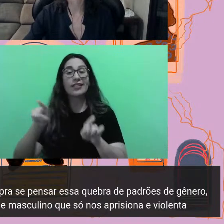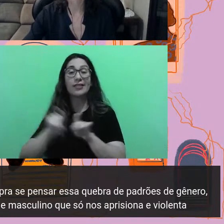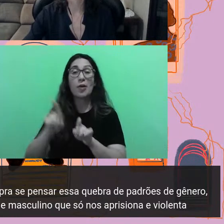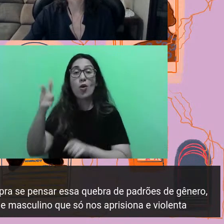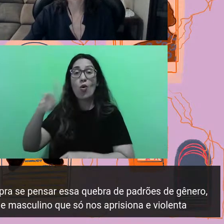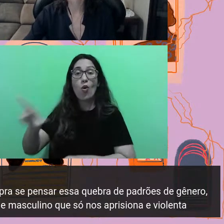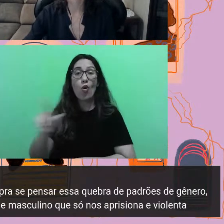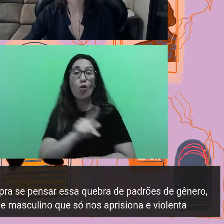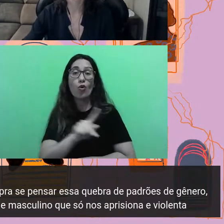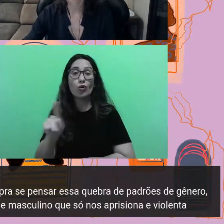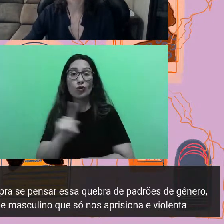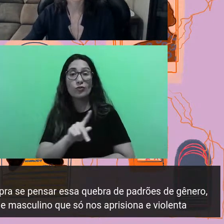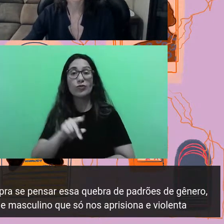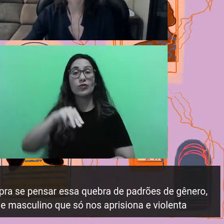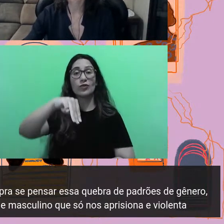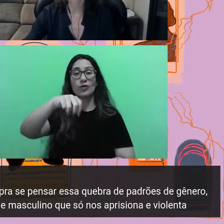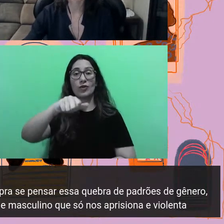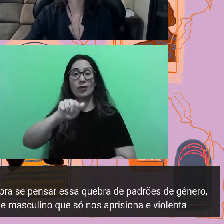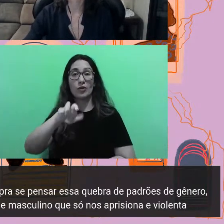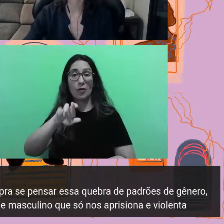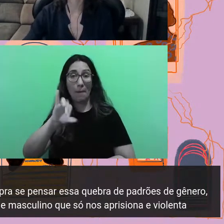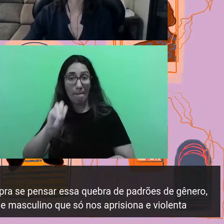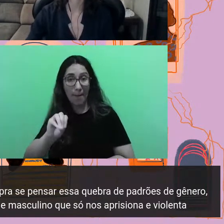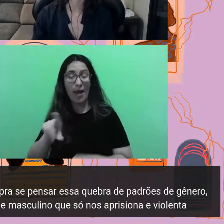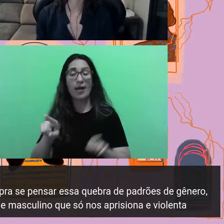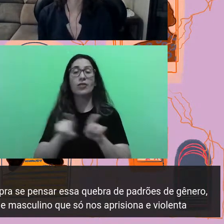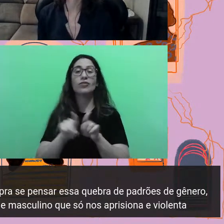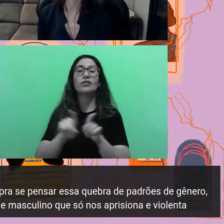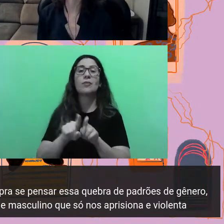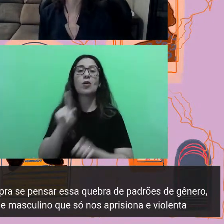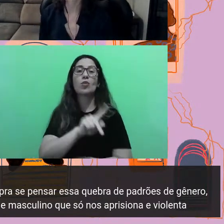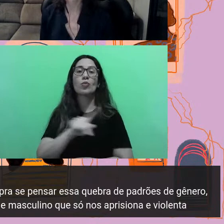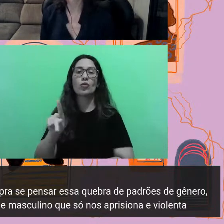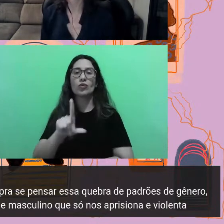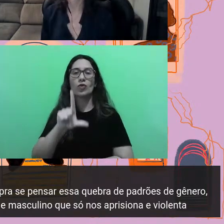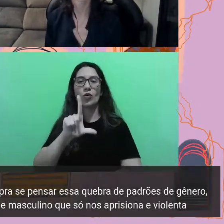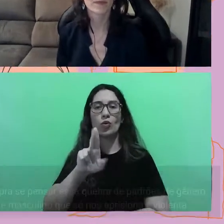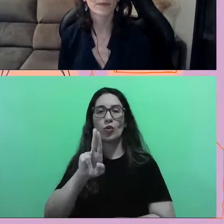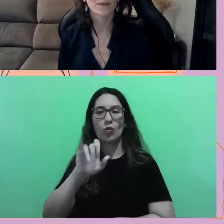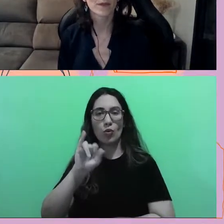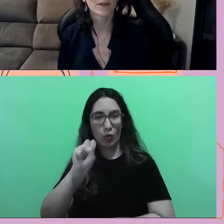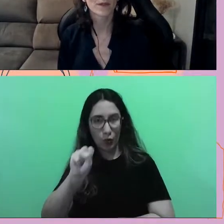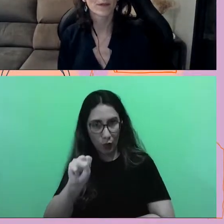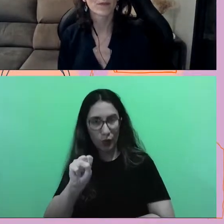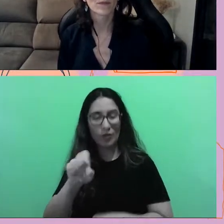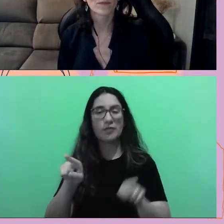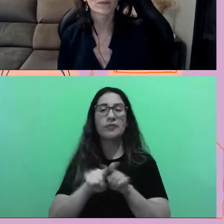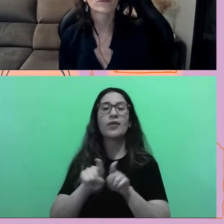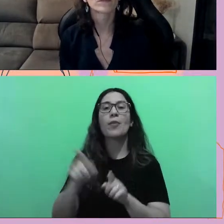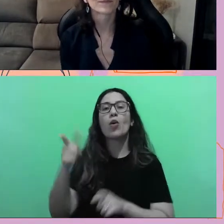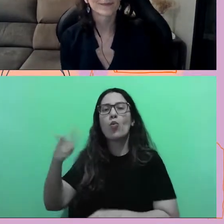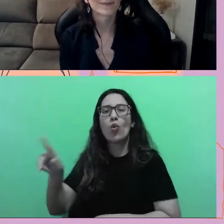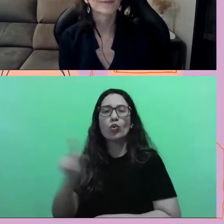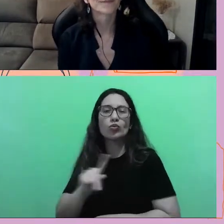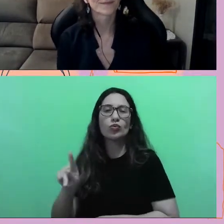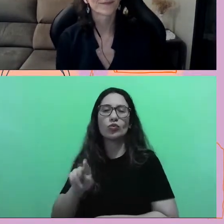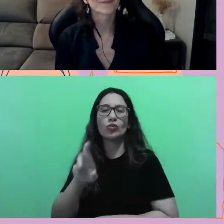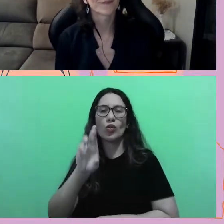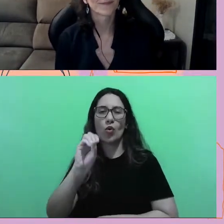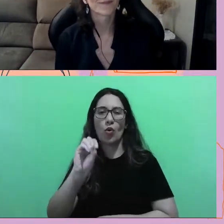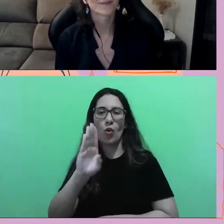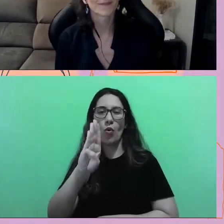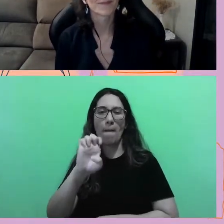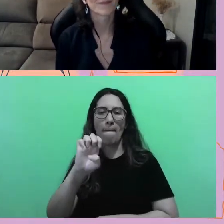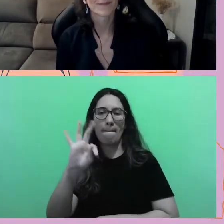o Sensei Mário Tutsui, o professor Luiz Roberto, né, o professor Roberto Correia também, o